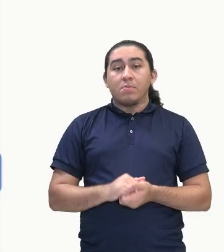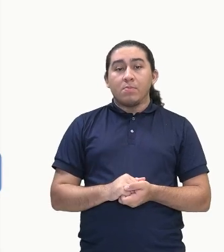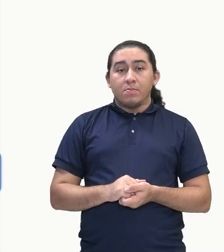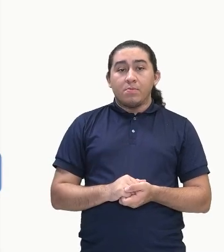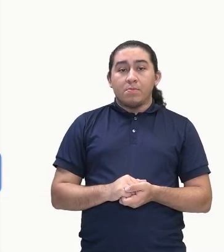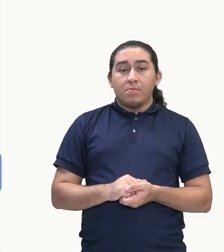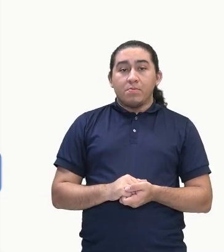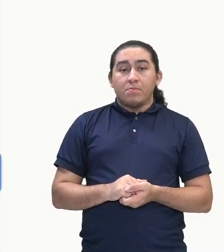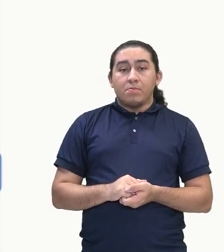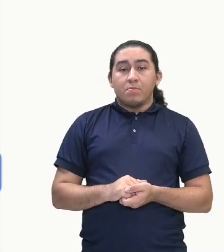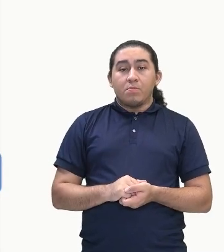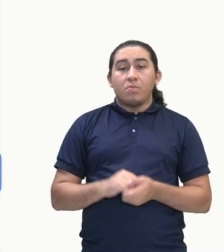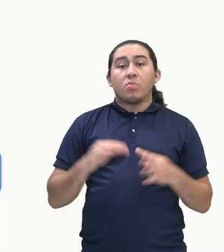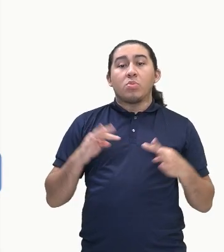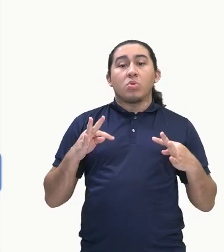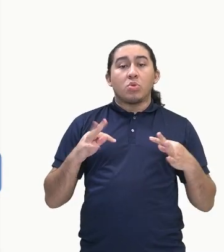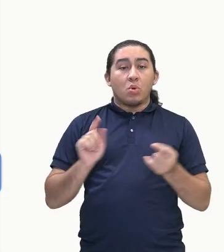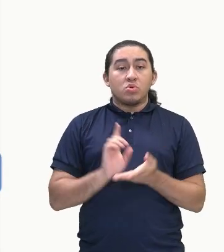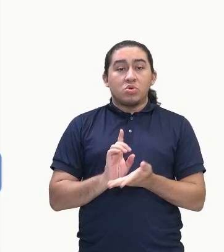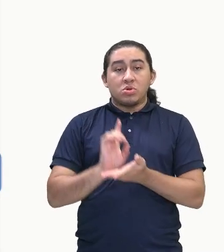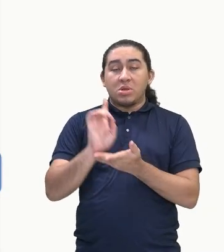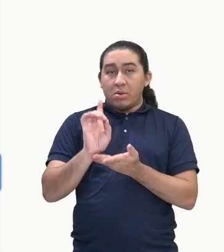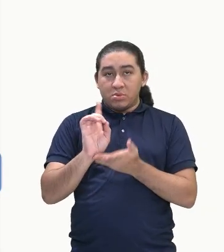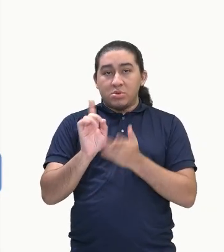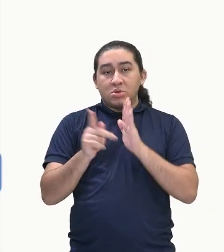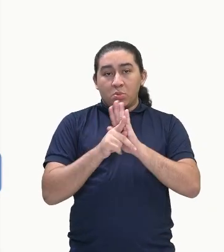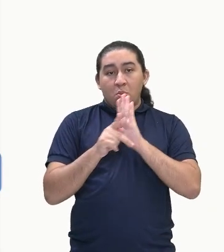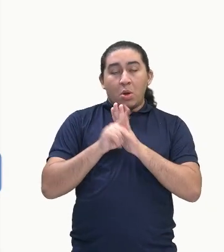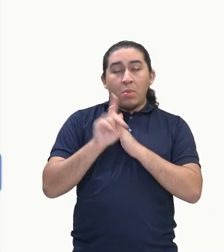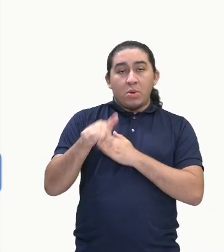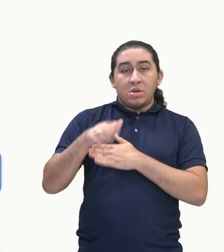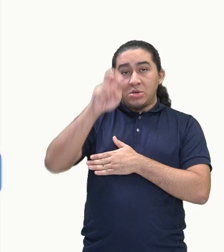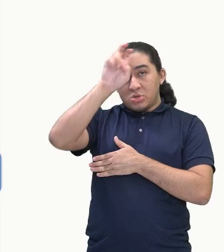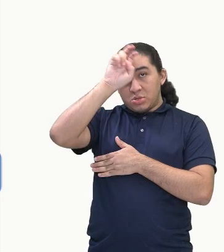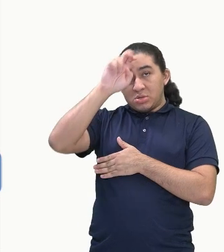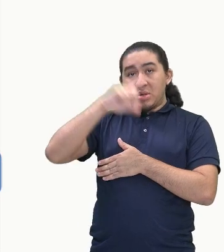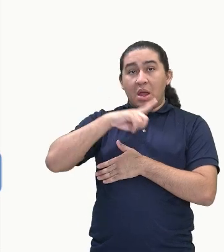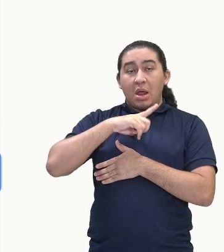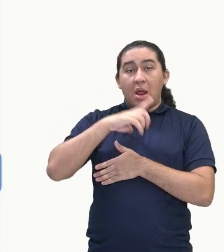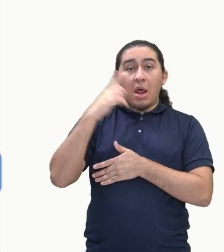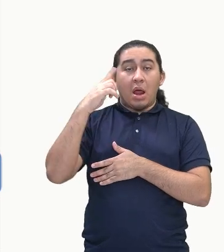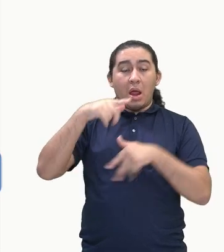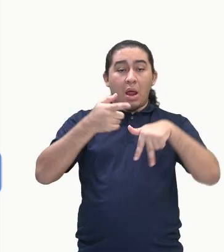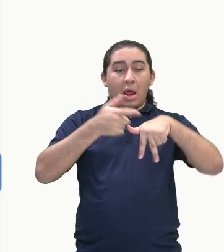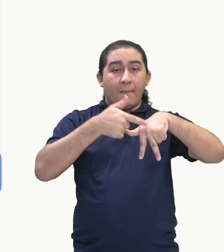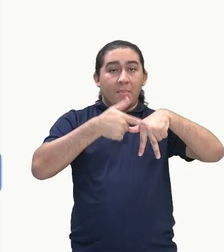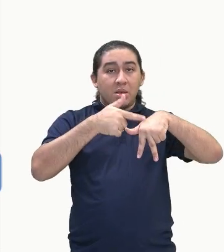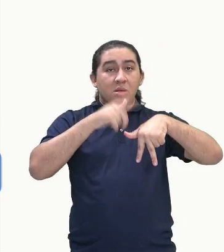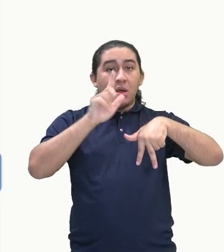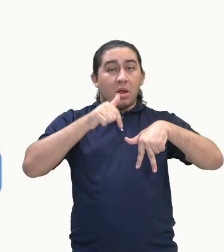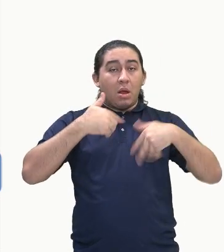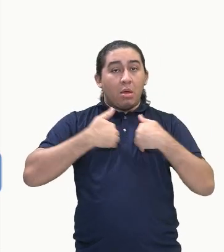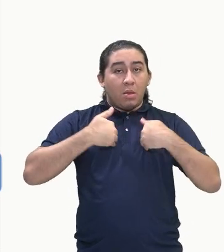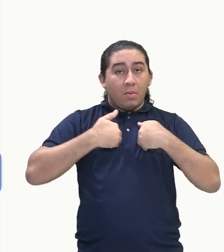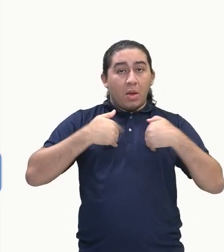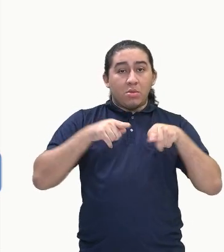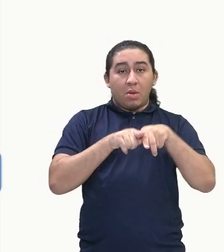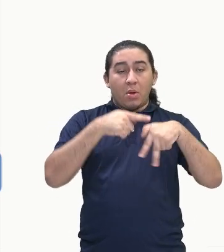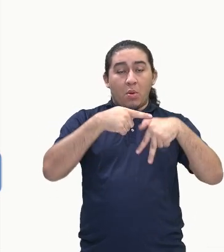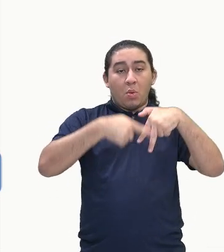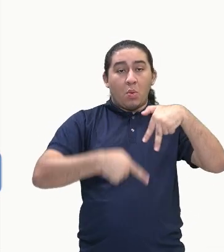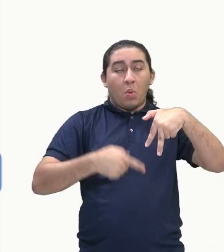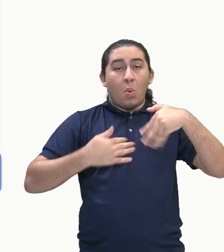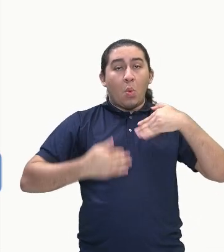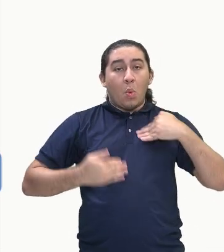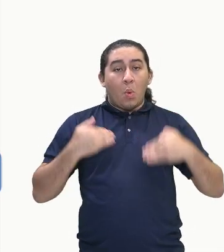deuses egípcios eles são assim representados. Cabeça de animal e corpo humano. Aqui nós temos o Anubis e